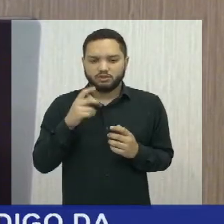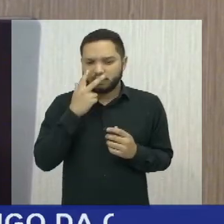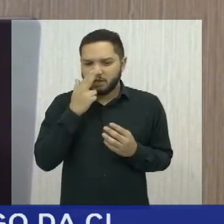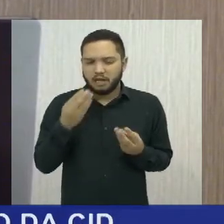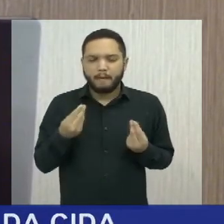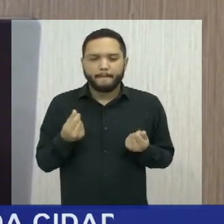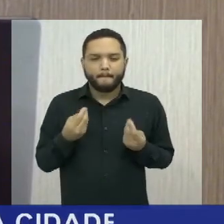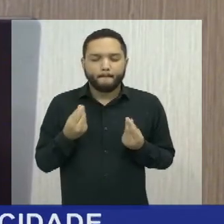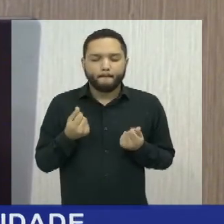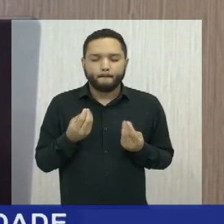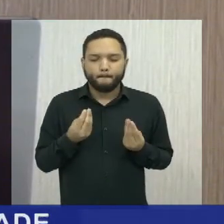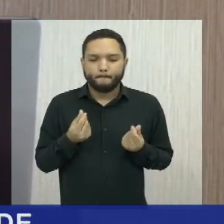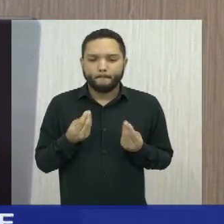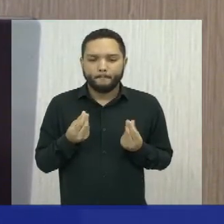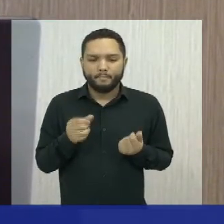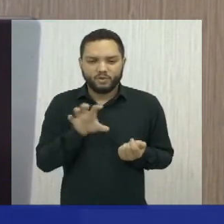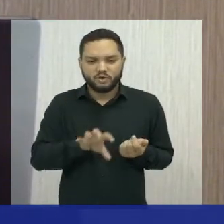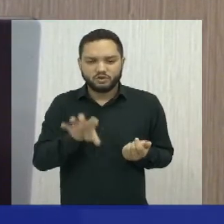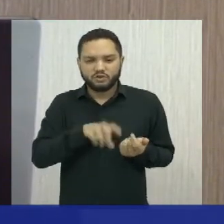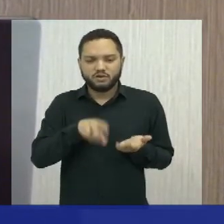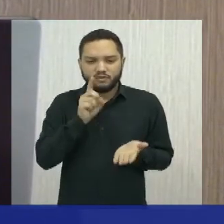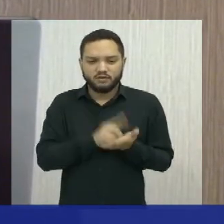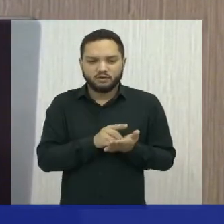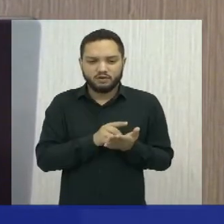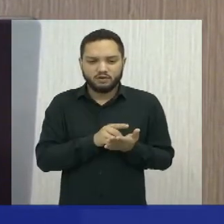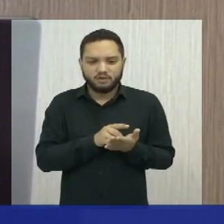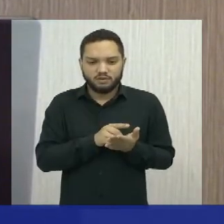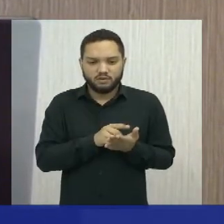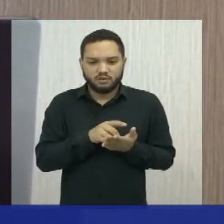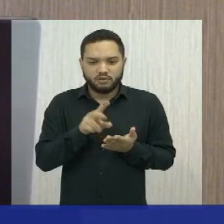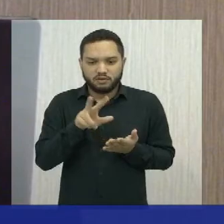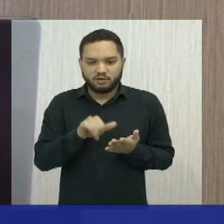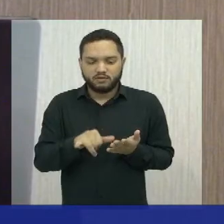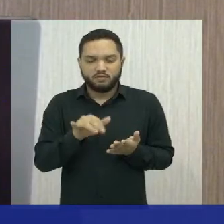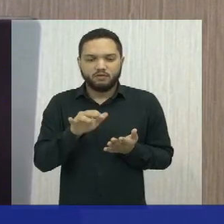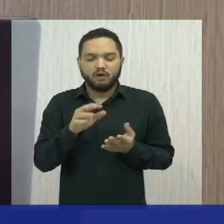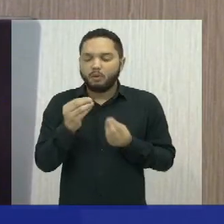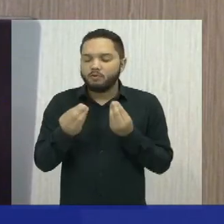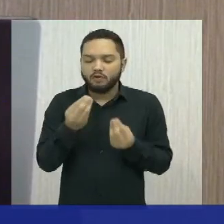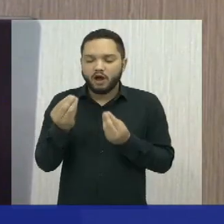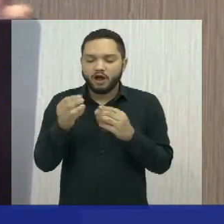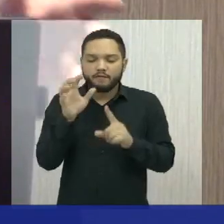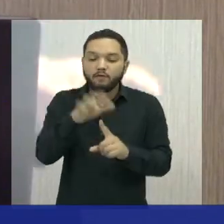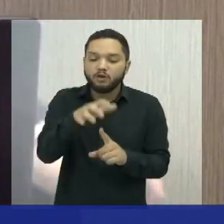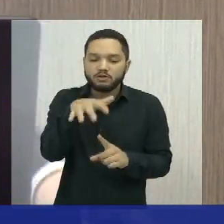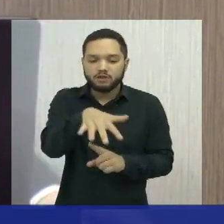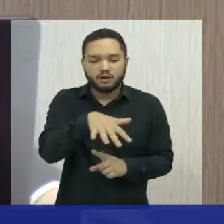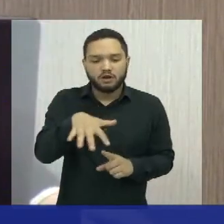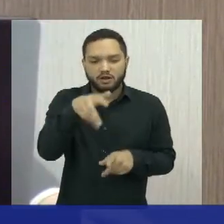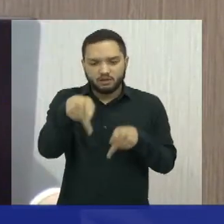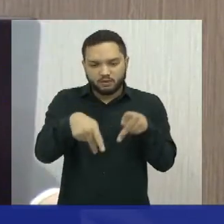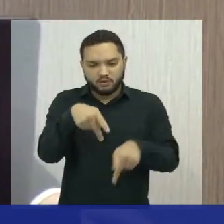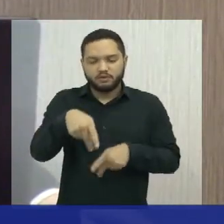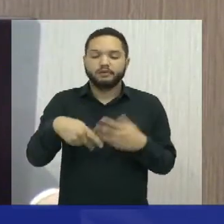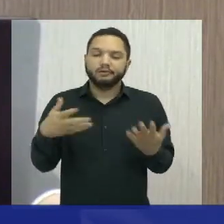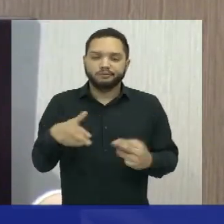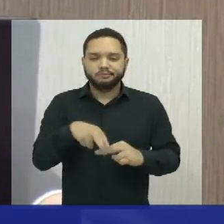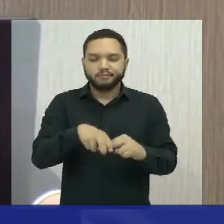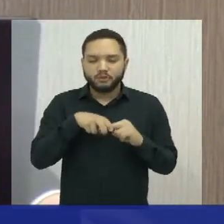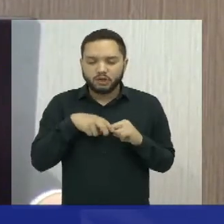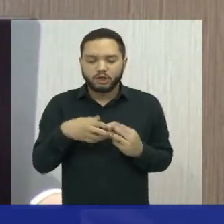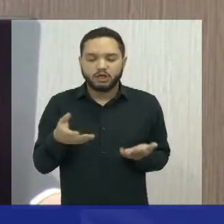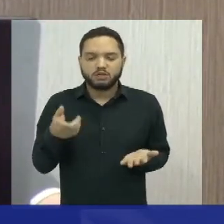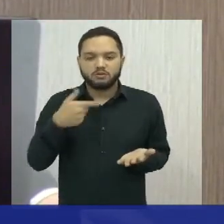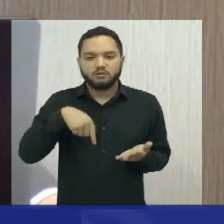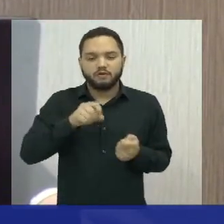assim dizer, real, no sentido daquilo que vai afetar a população. E por isso que nós realizamos essas audiências públicas, para